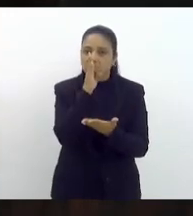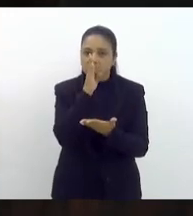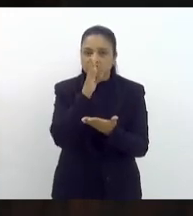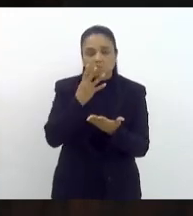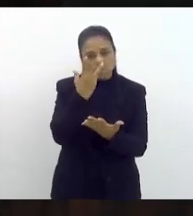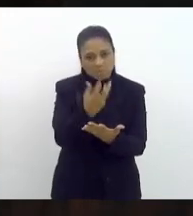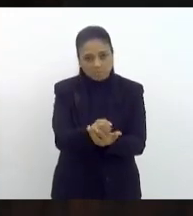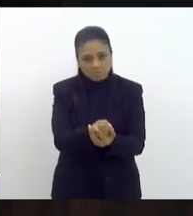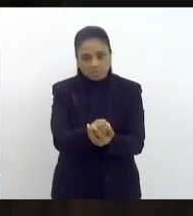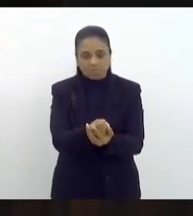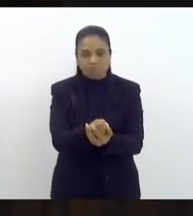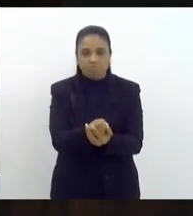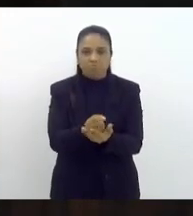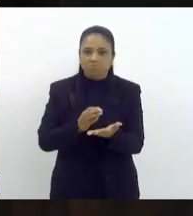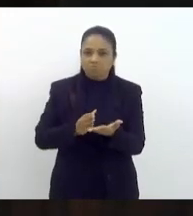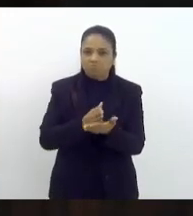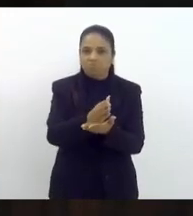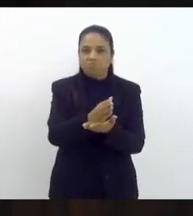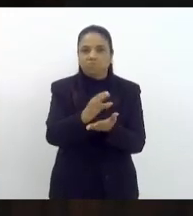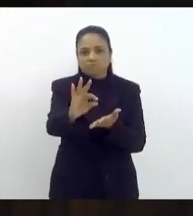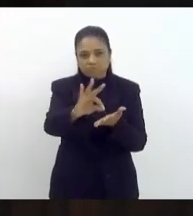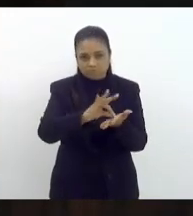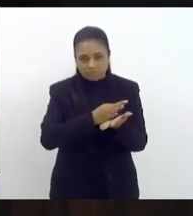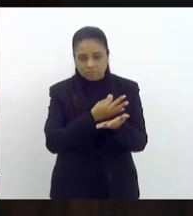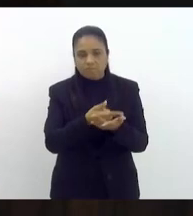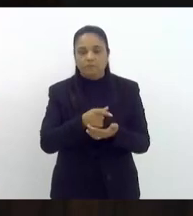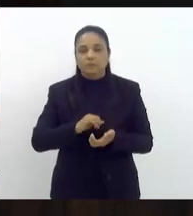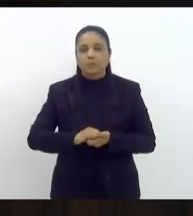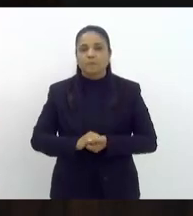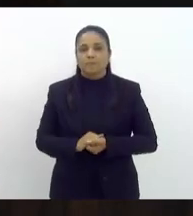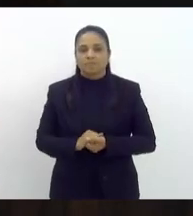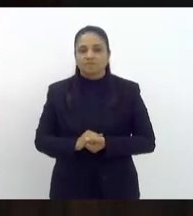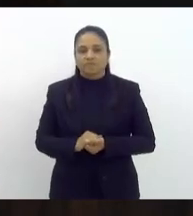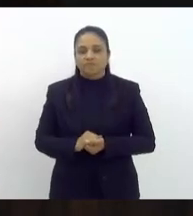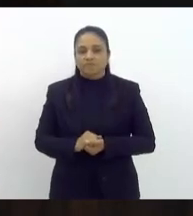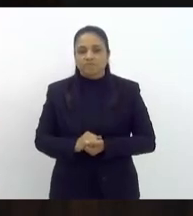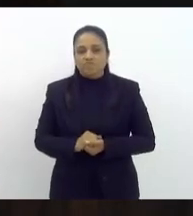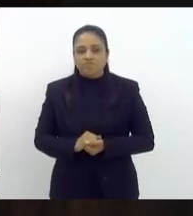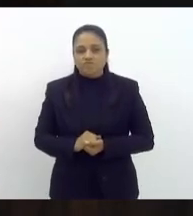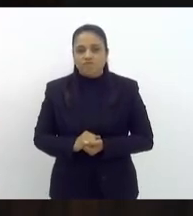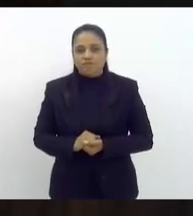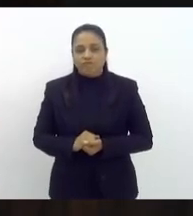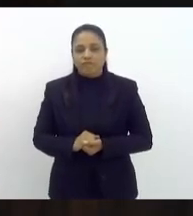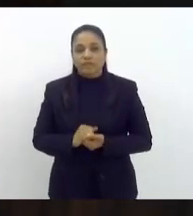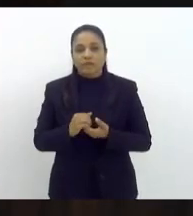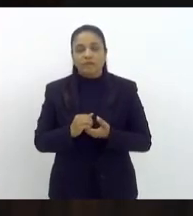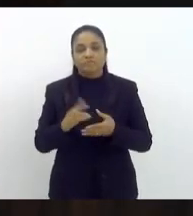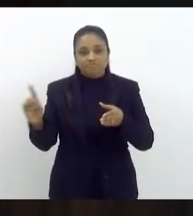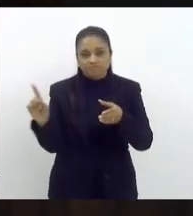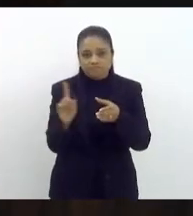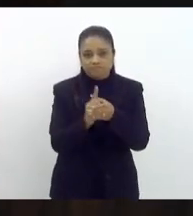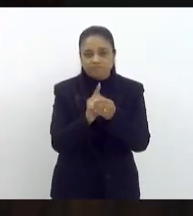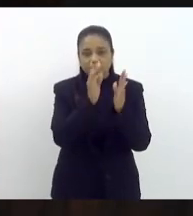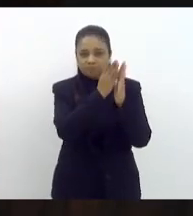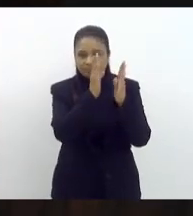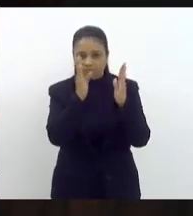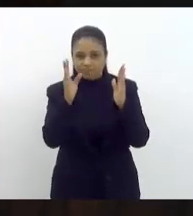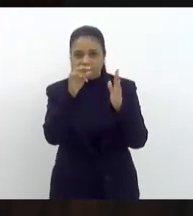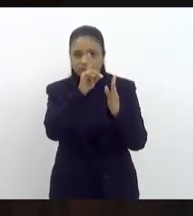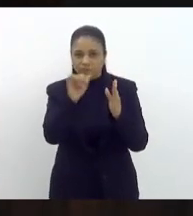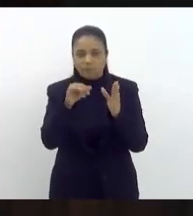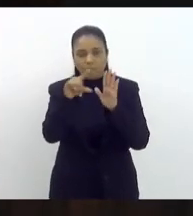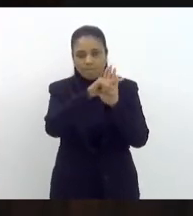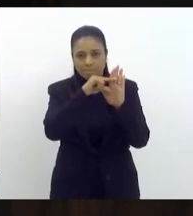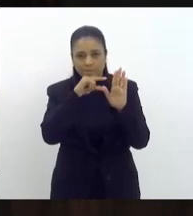Manias Como estão aprovado vai a promulgação incluídos na ordem do dia de acordo com